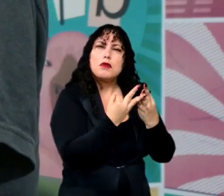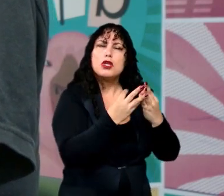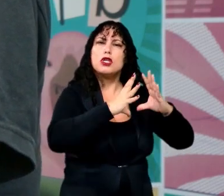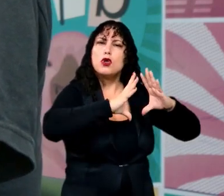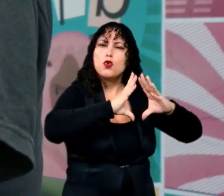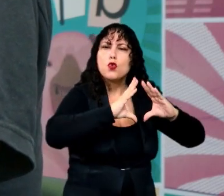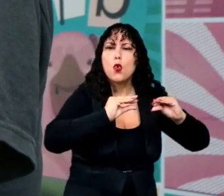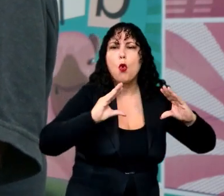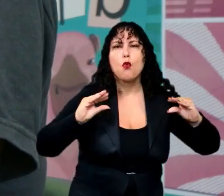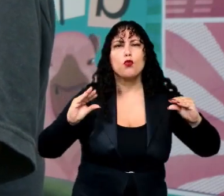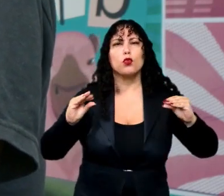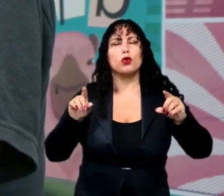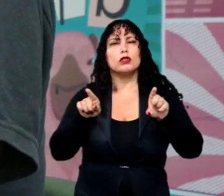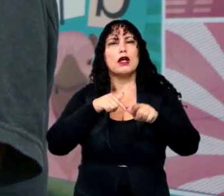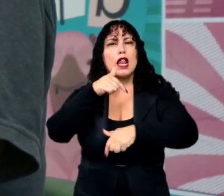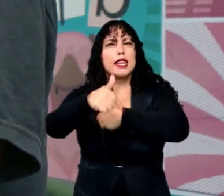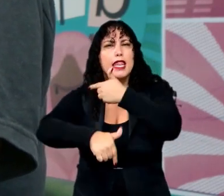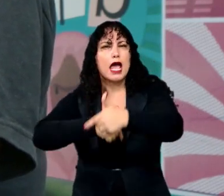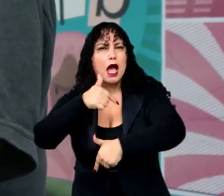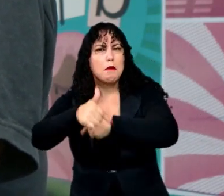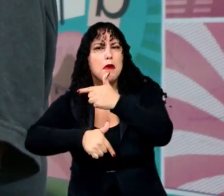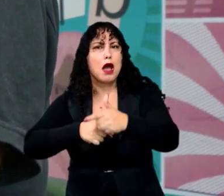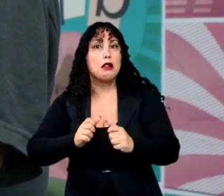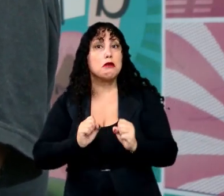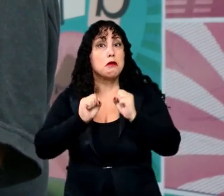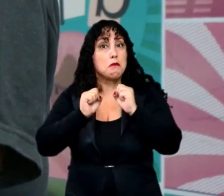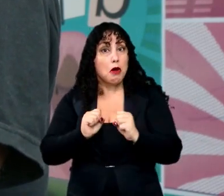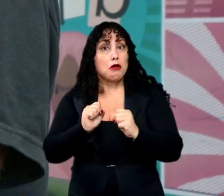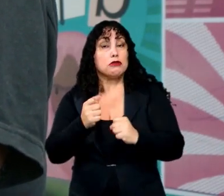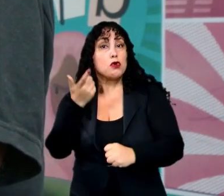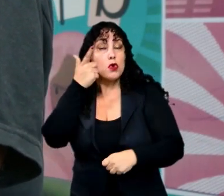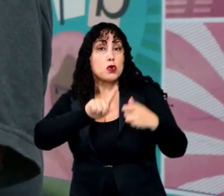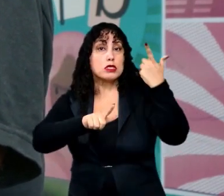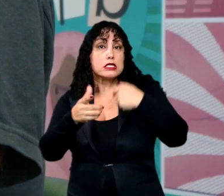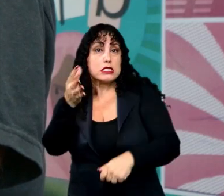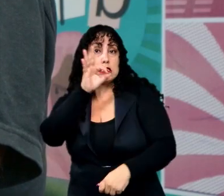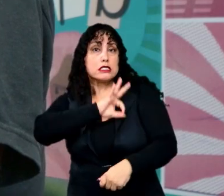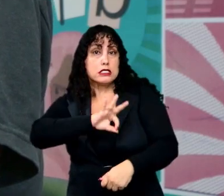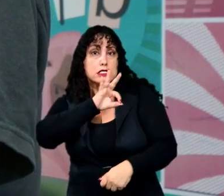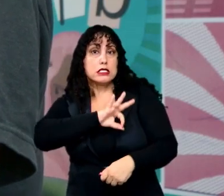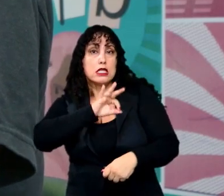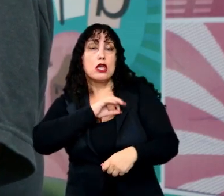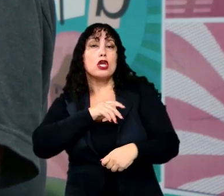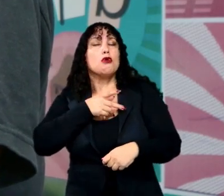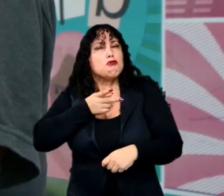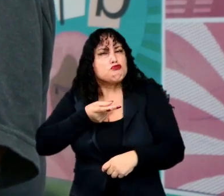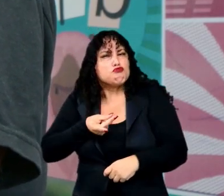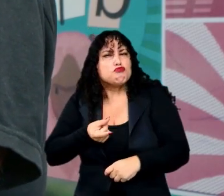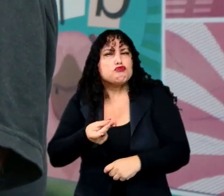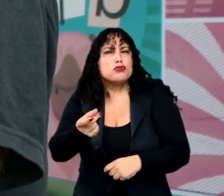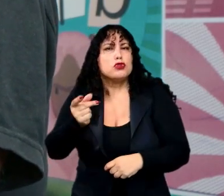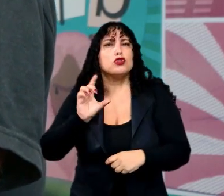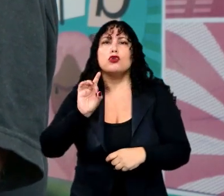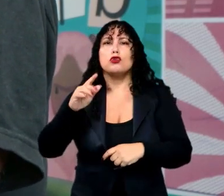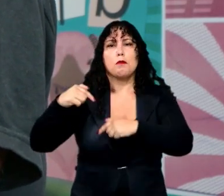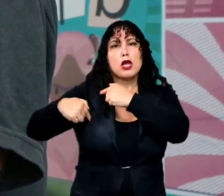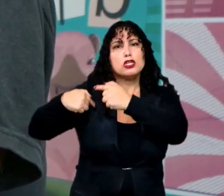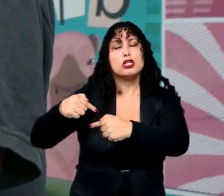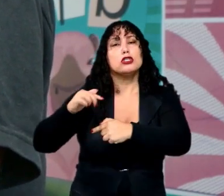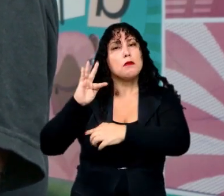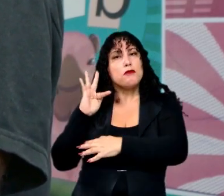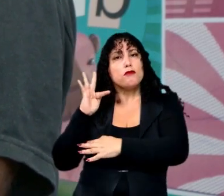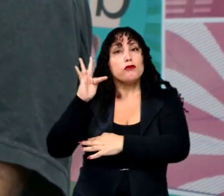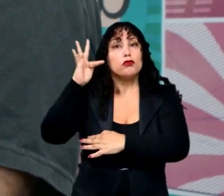conforto além do trabalho Um trabalho que possa ser recompensado que isso perdure não somente para essa geração tá paraas gerações